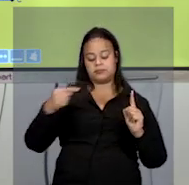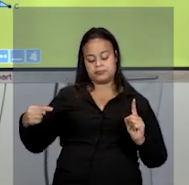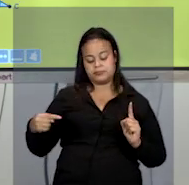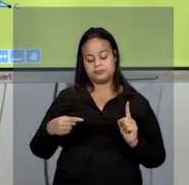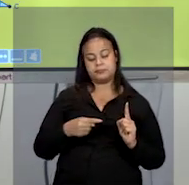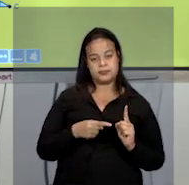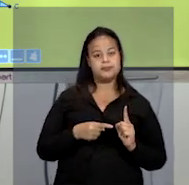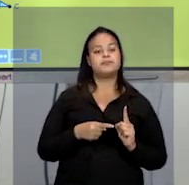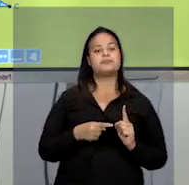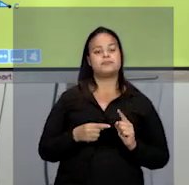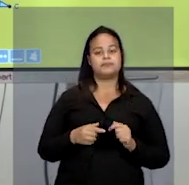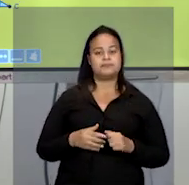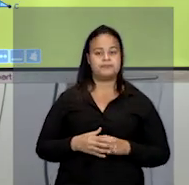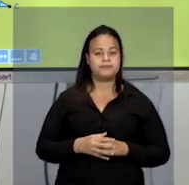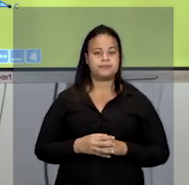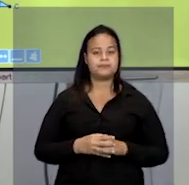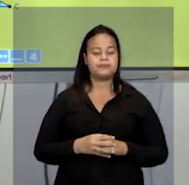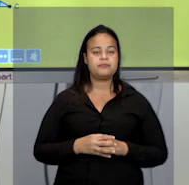triângulo retângulo.